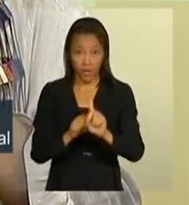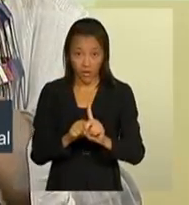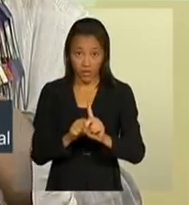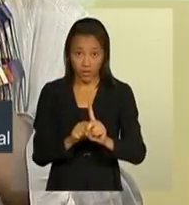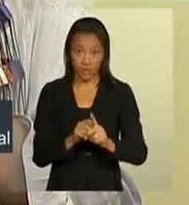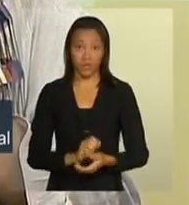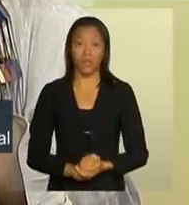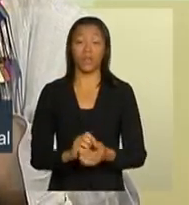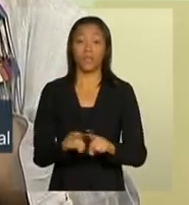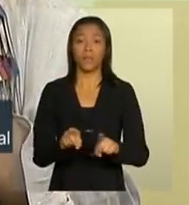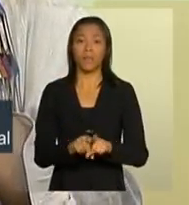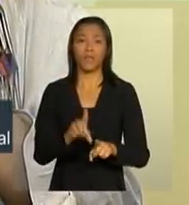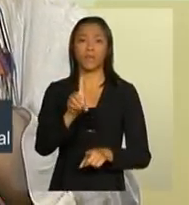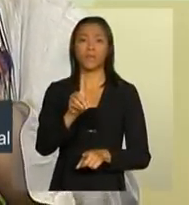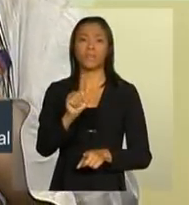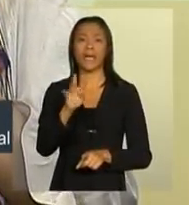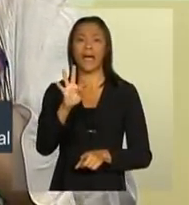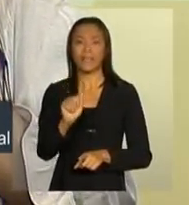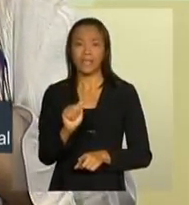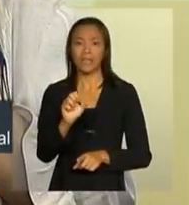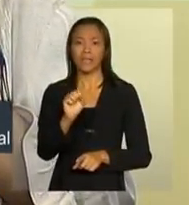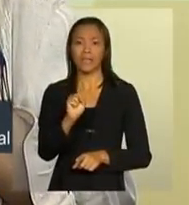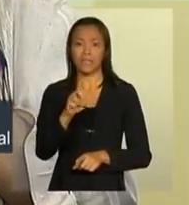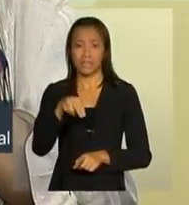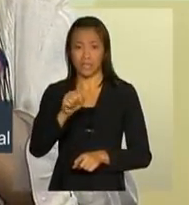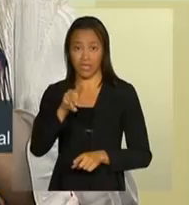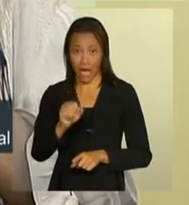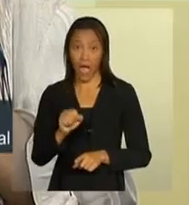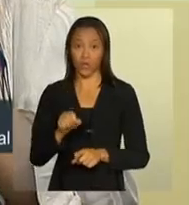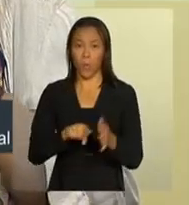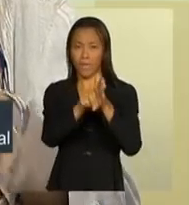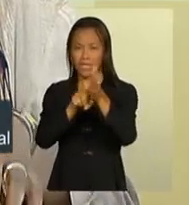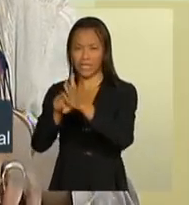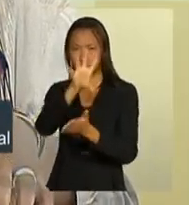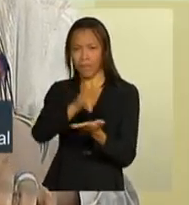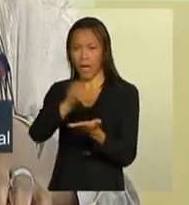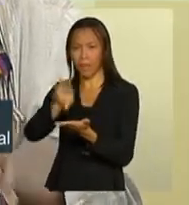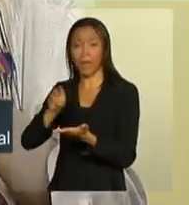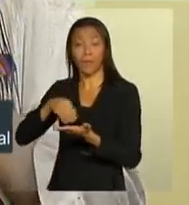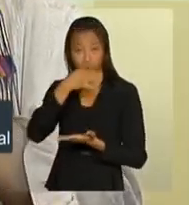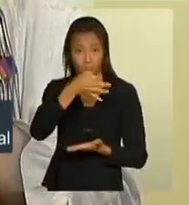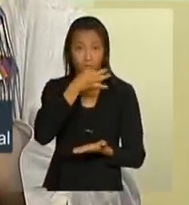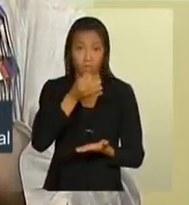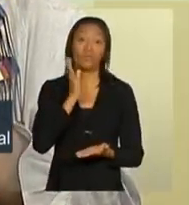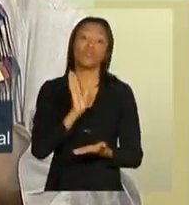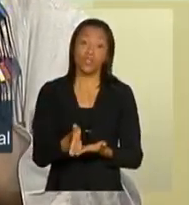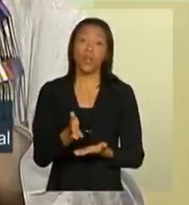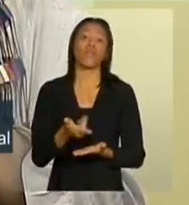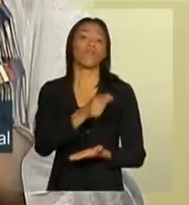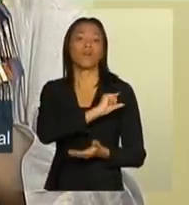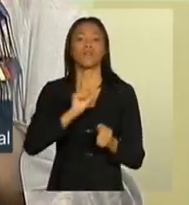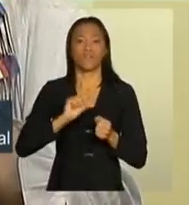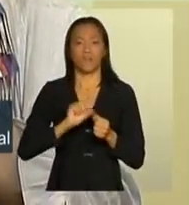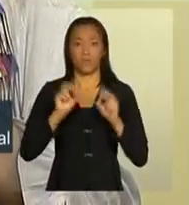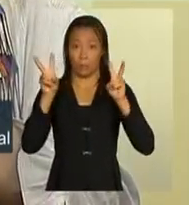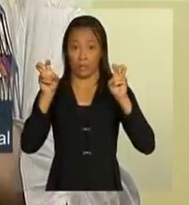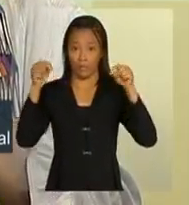senado apresentou os resultados de uma pesquisa de opinião que foi feita a respeito desse